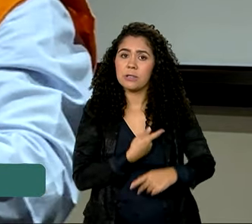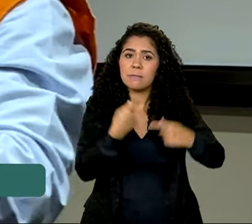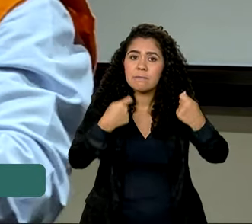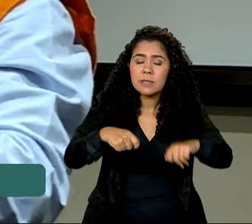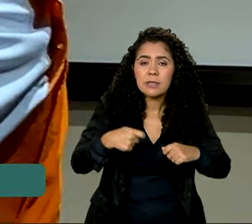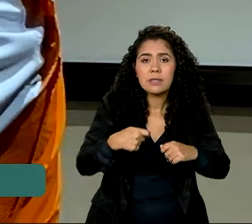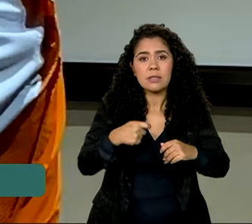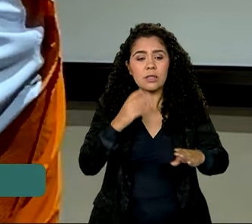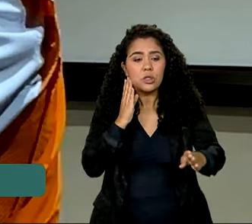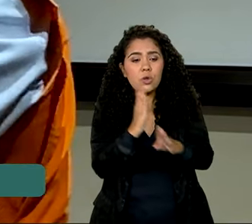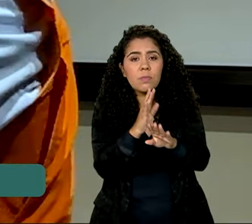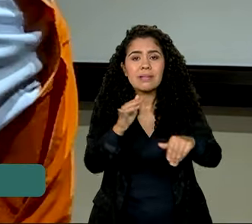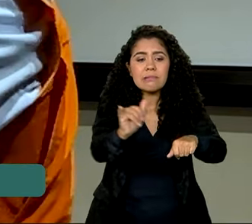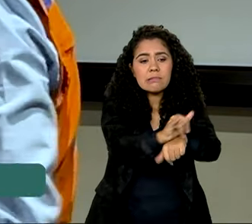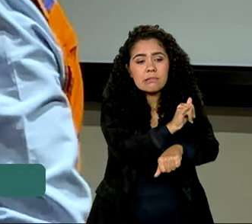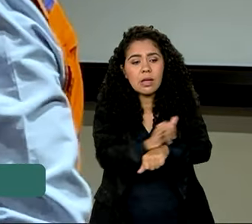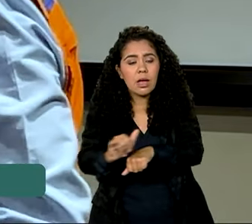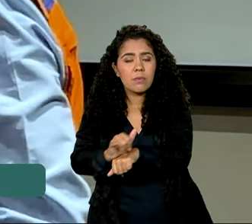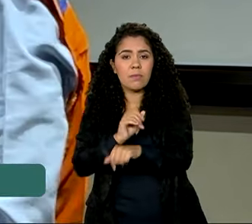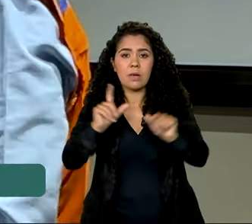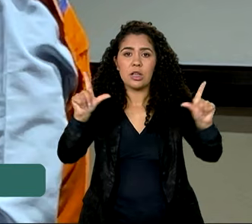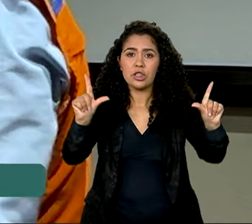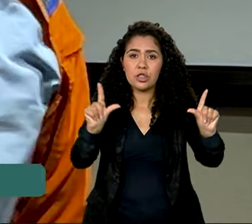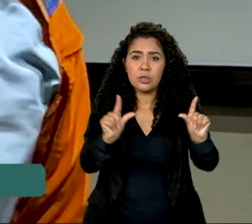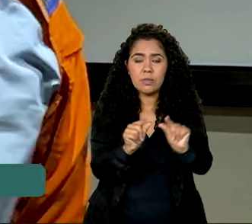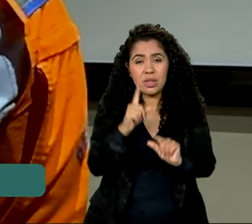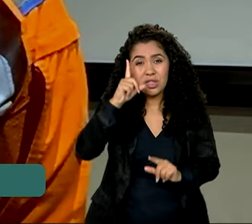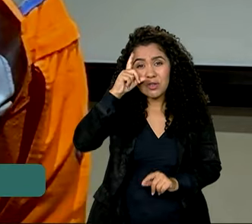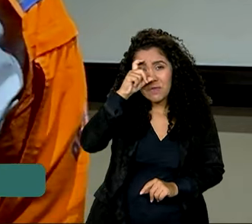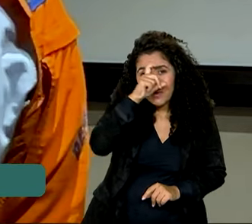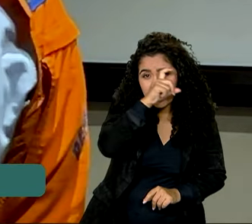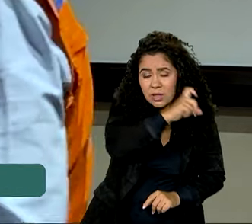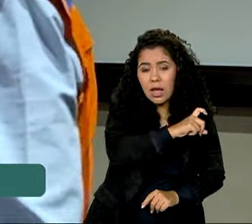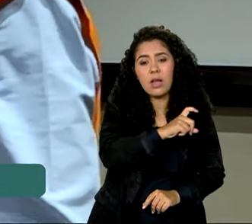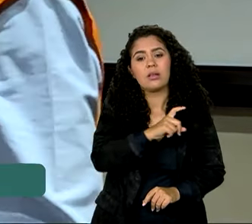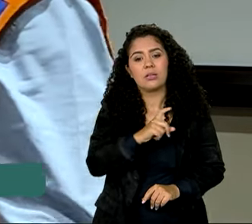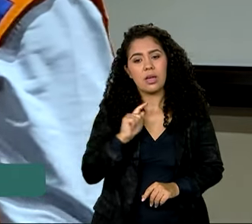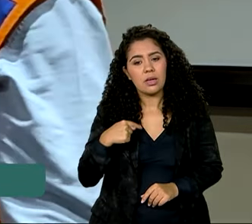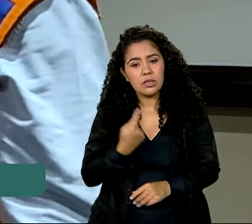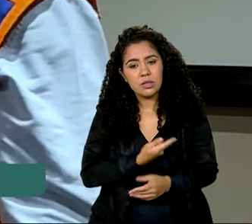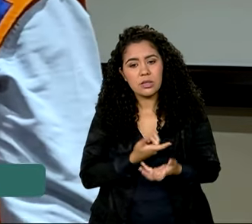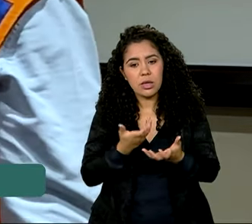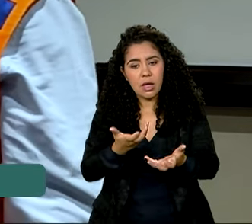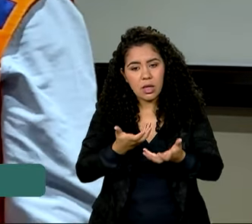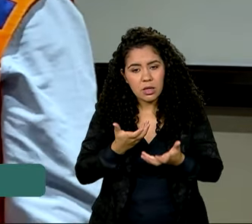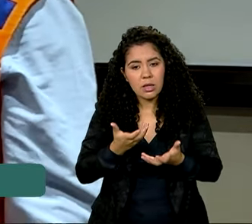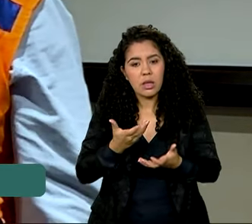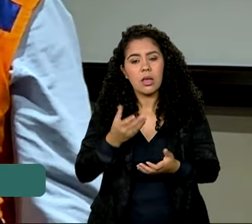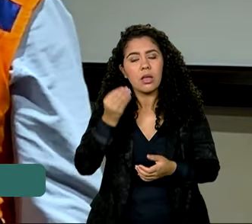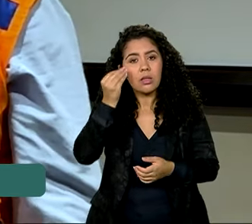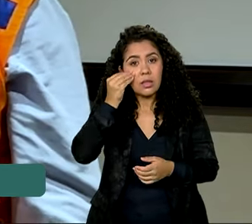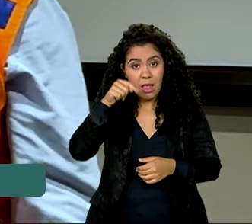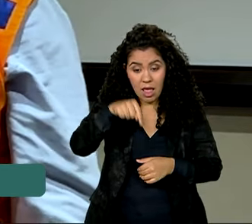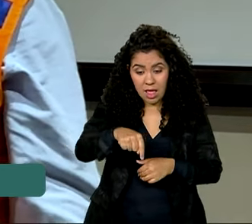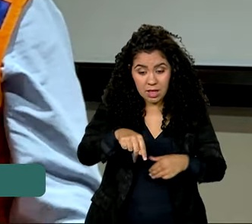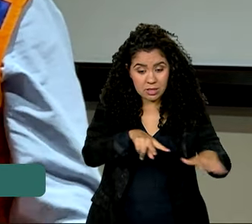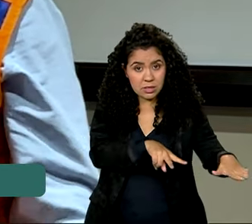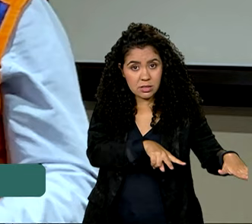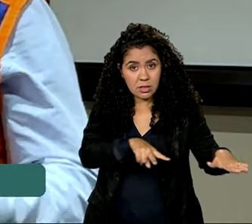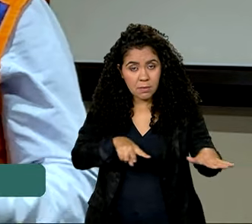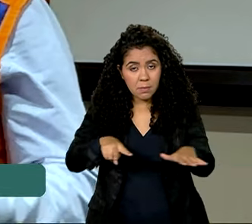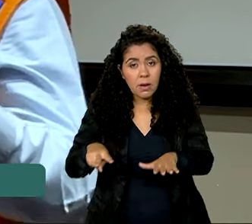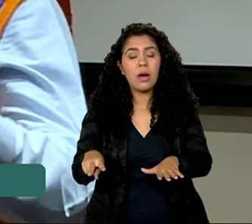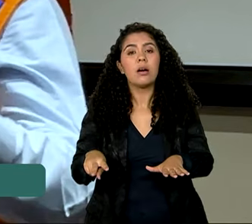caminhos que reduzam a dificuldade que hoje está chegando, e a gente quer ver se, ainda no decorrer dessa semana, a